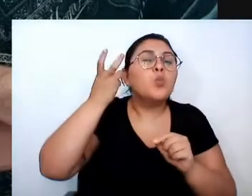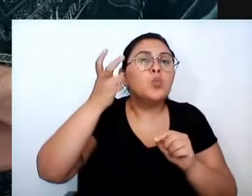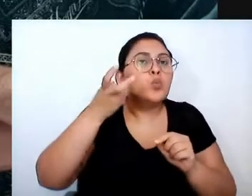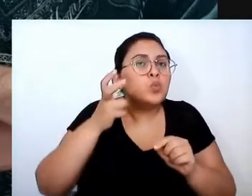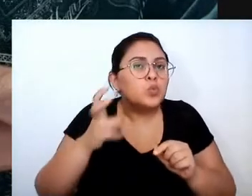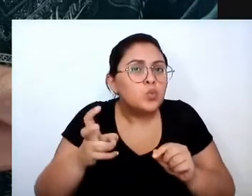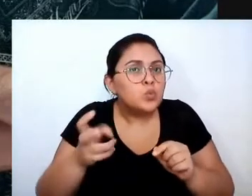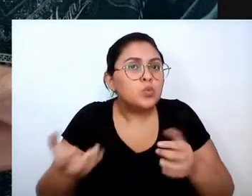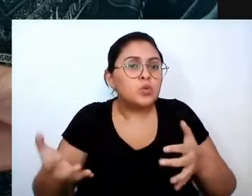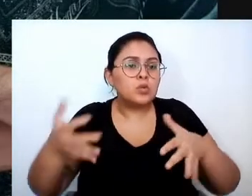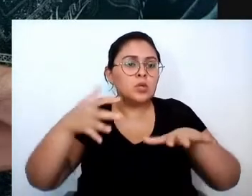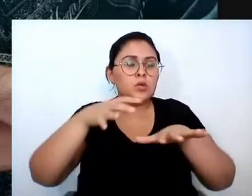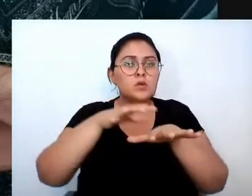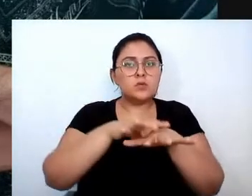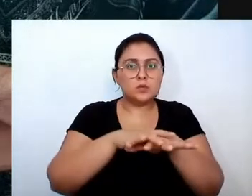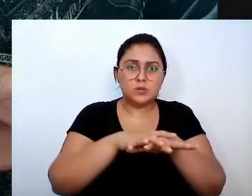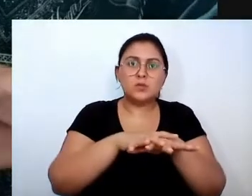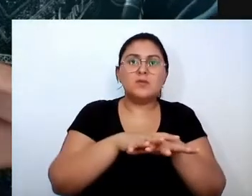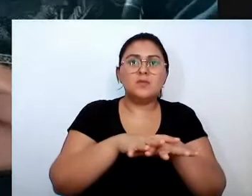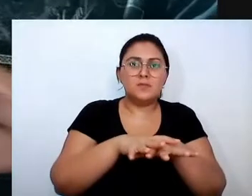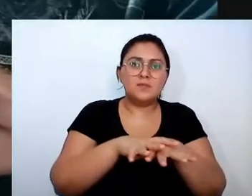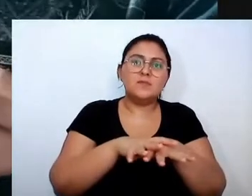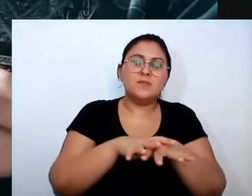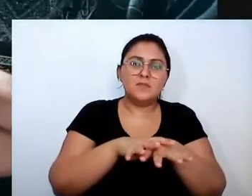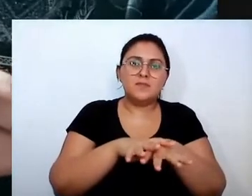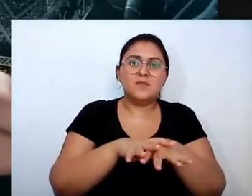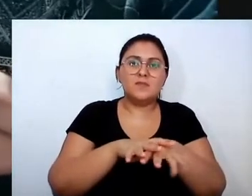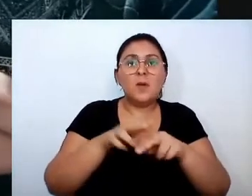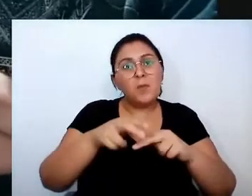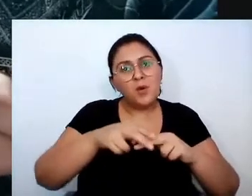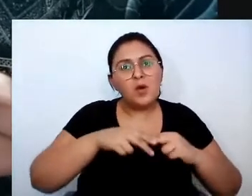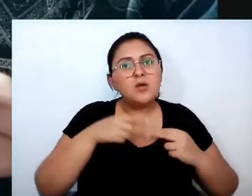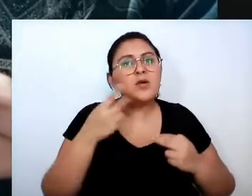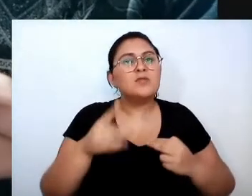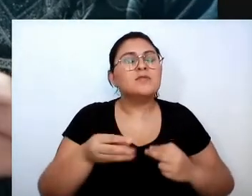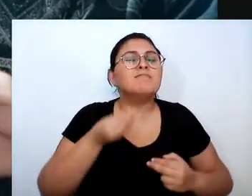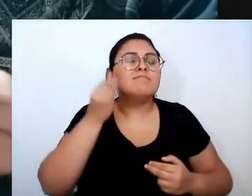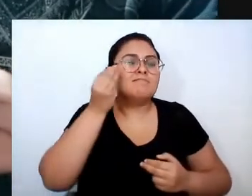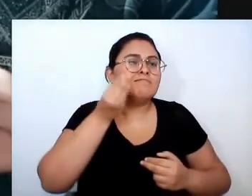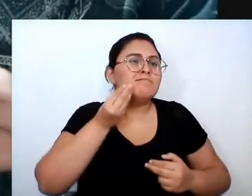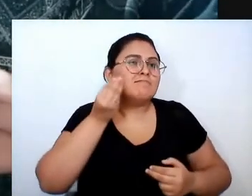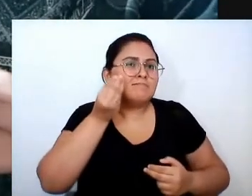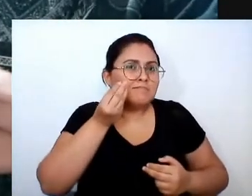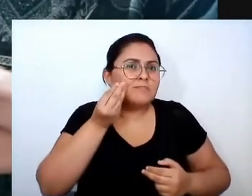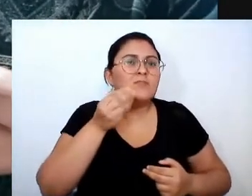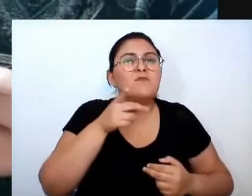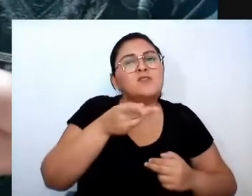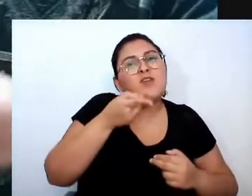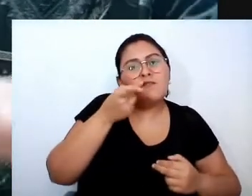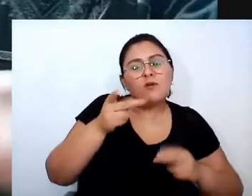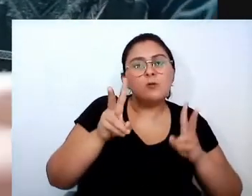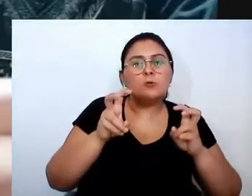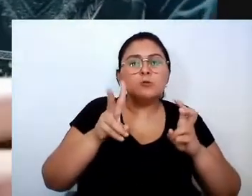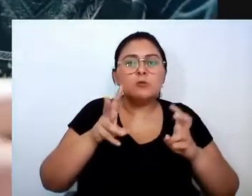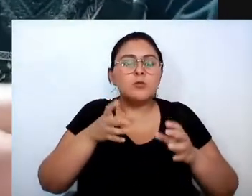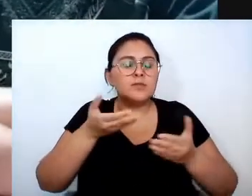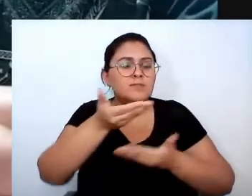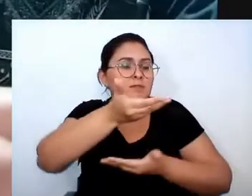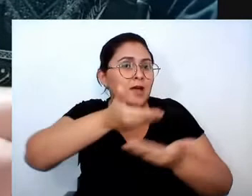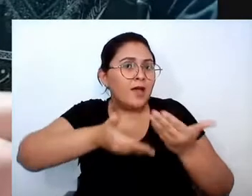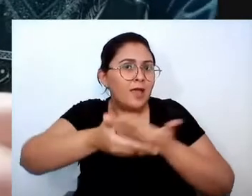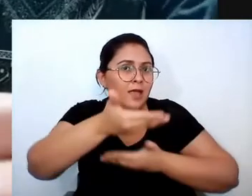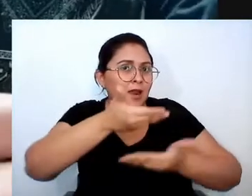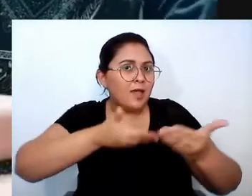Pega, partindo aí, né, desse seu relato, né, de que as pessoas, a partir do convívio, né, com vocês, né, com as pessoas com deficiência